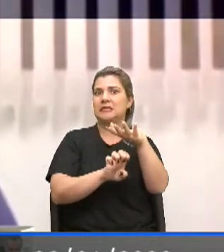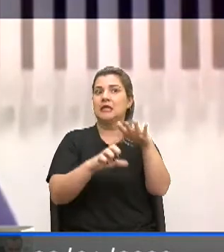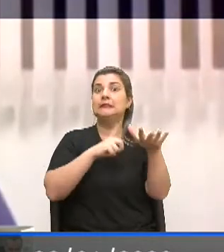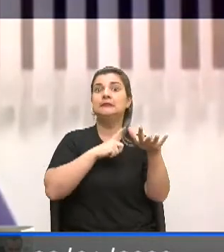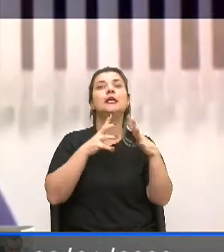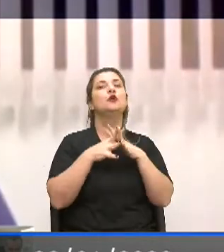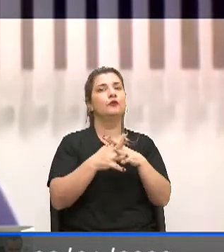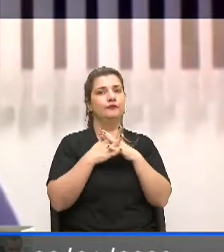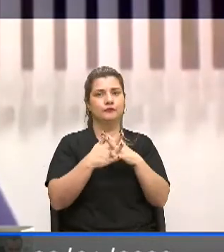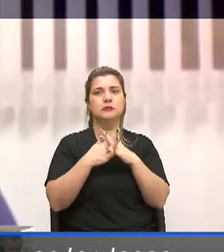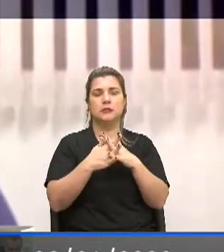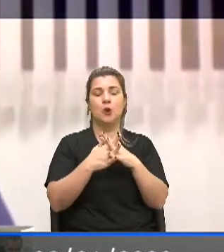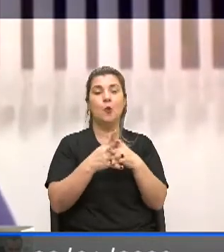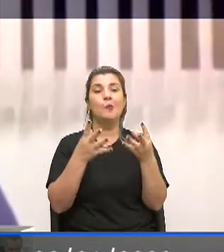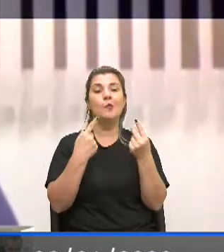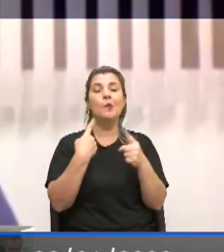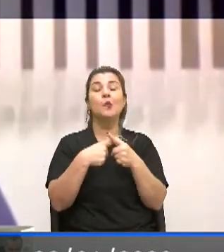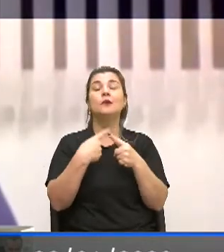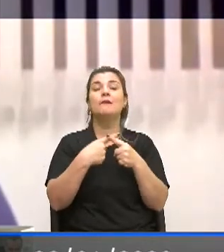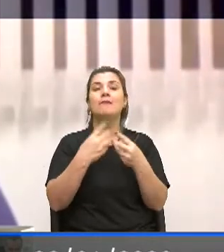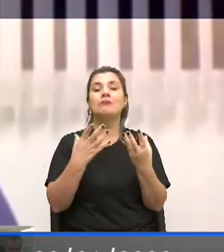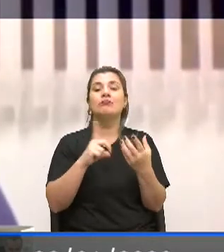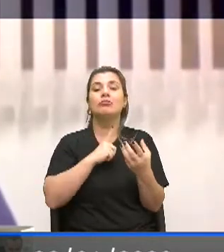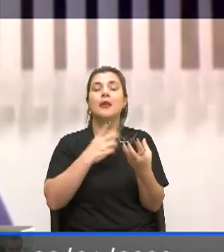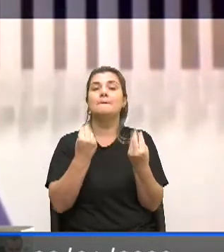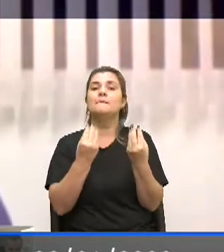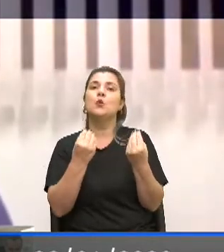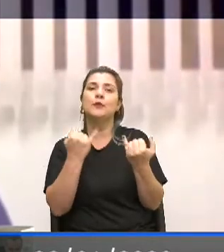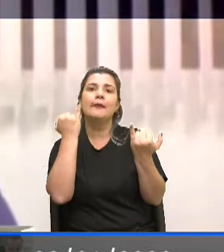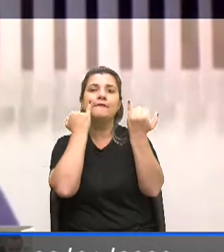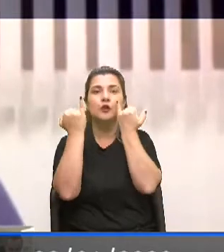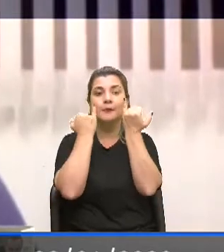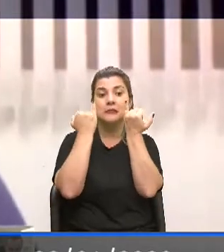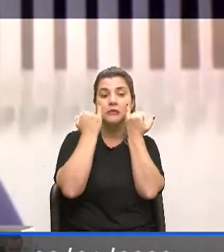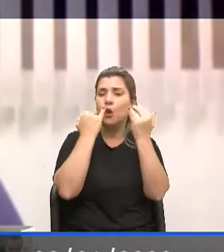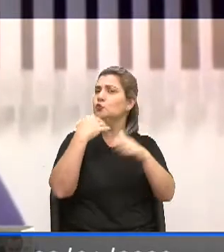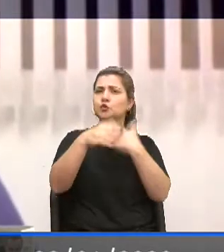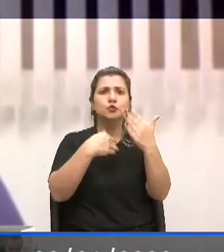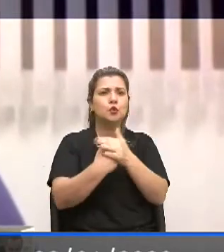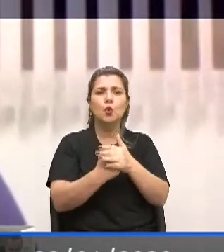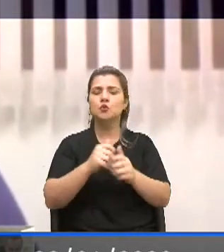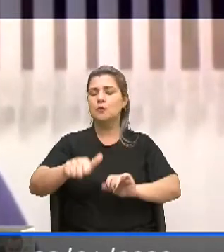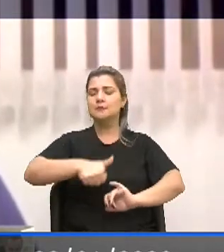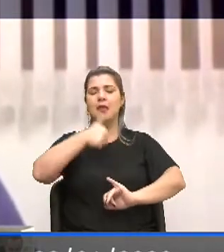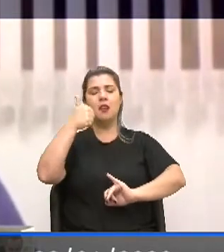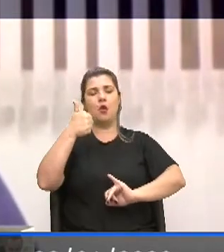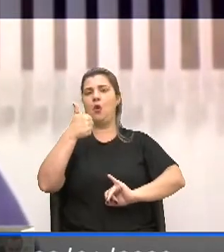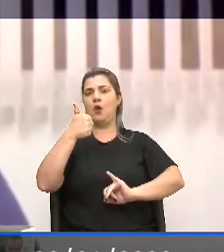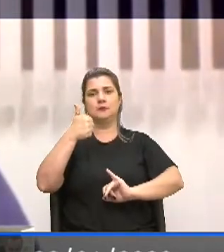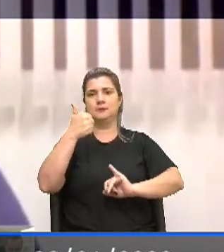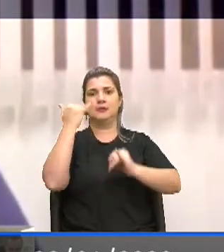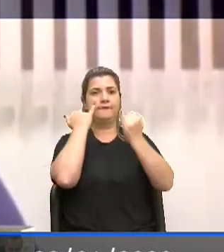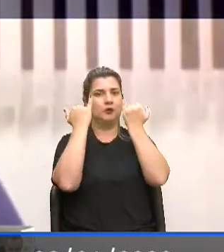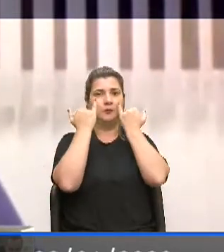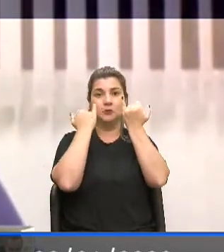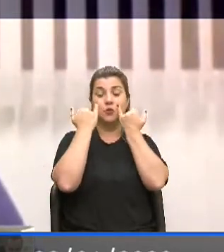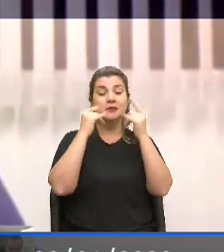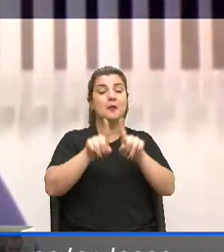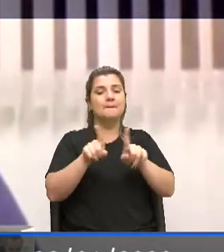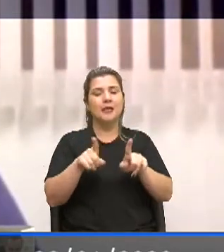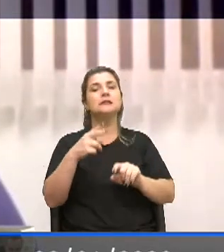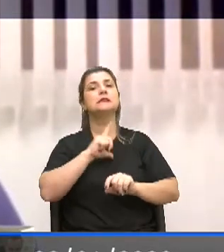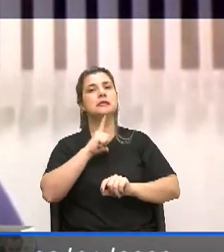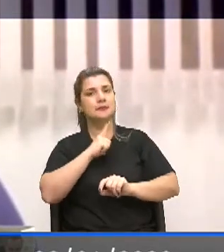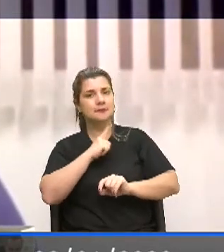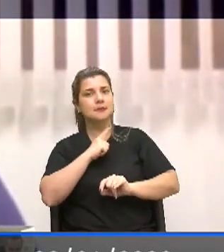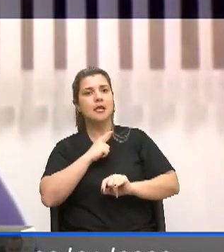todos com a melhor das intenções, todos buscando a colaboração, mas nós temos orientações do Ministério Público do Trabalho,